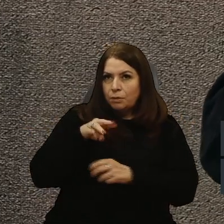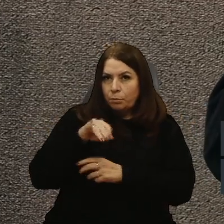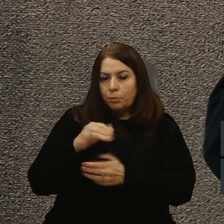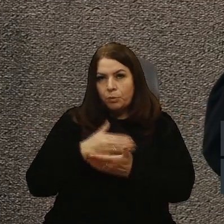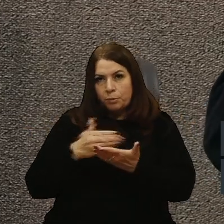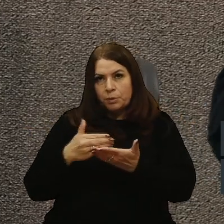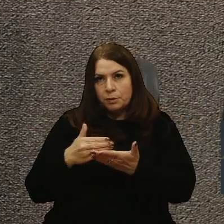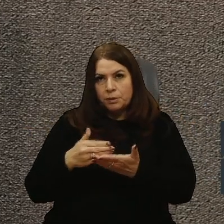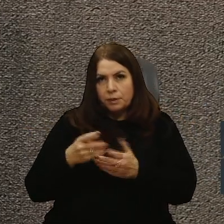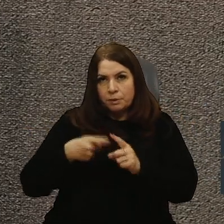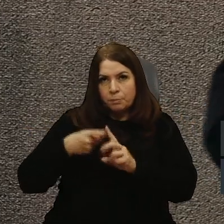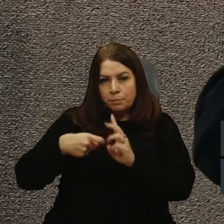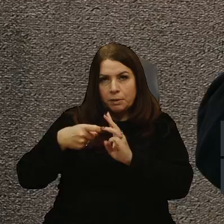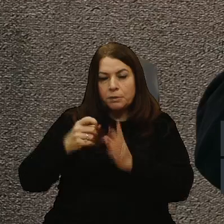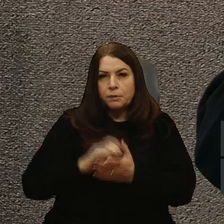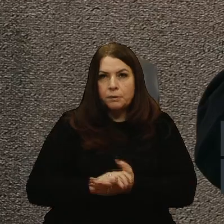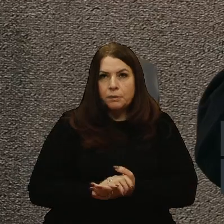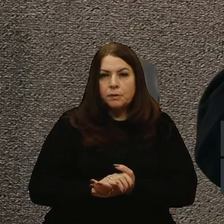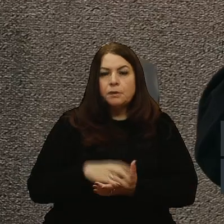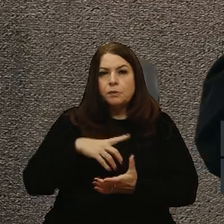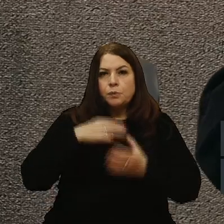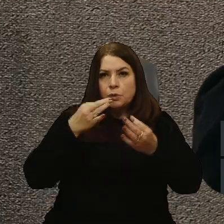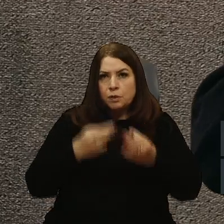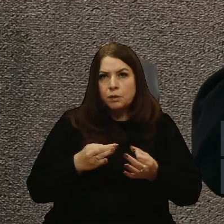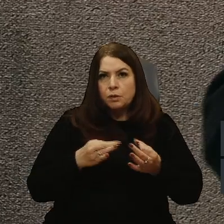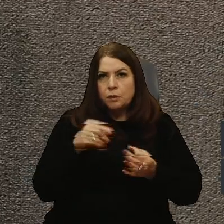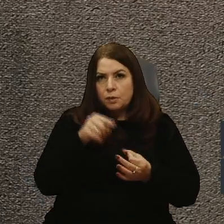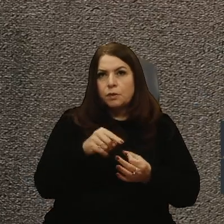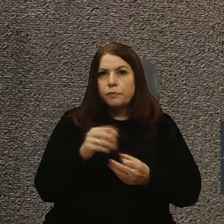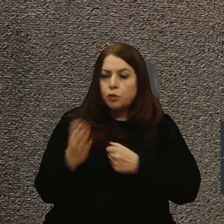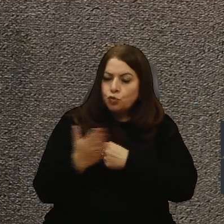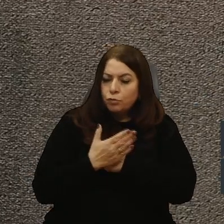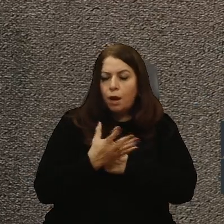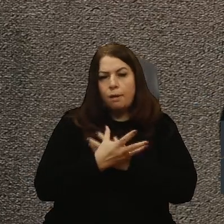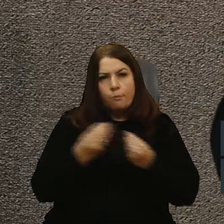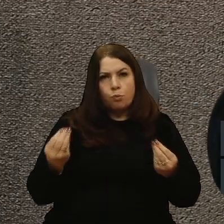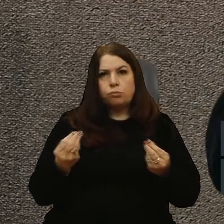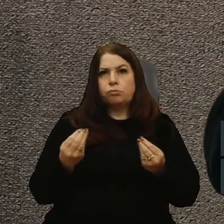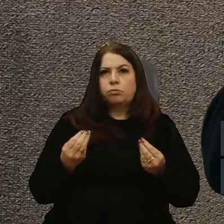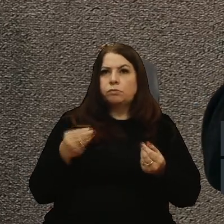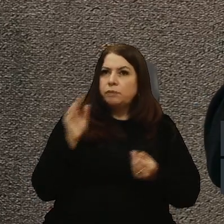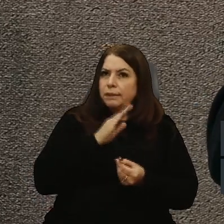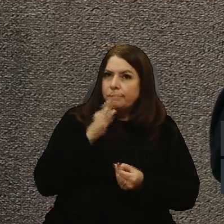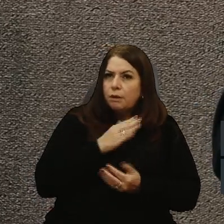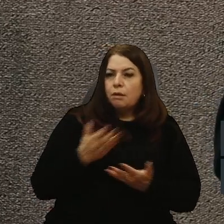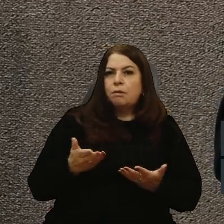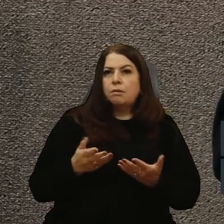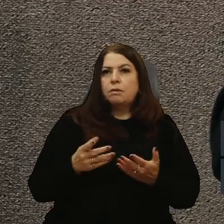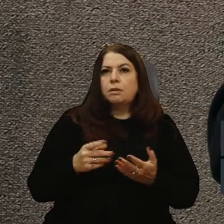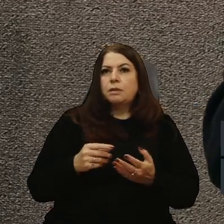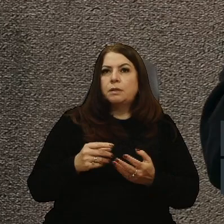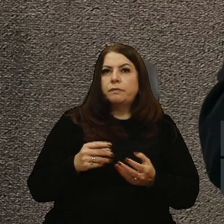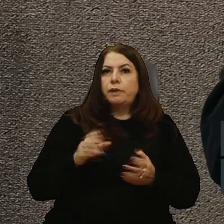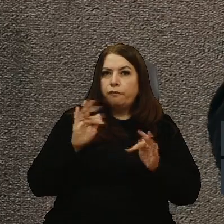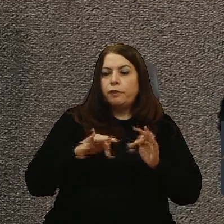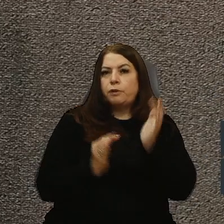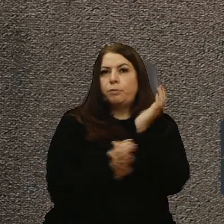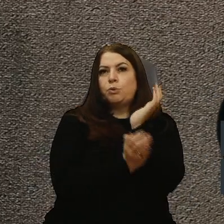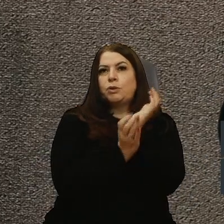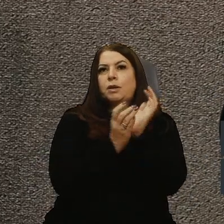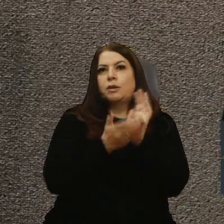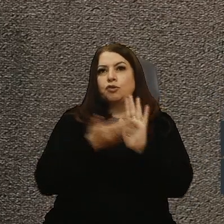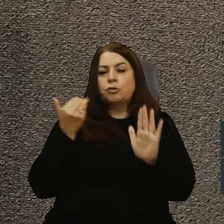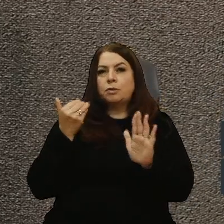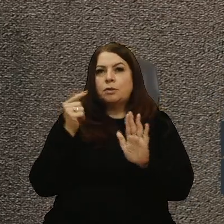nos próximos meses. Eu tenho certeza que isso vai ajudar muito, vai agilizar e vai desburocratizar e vai